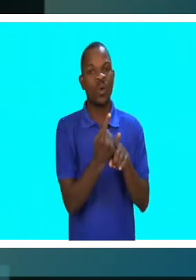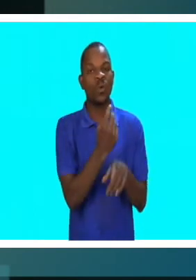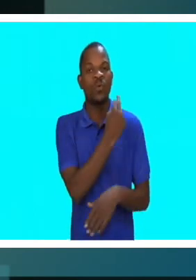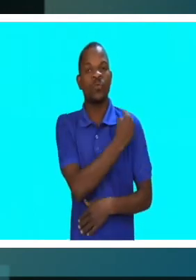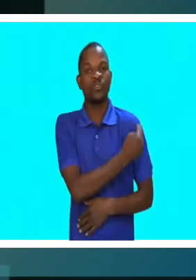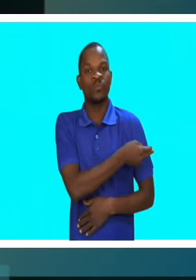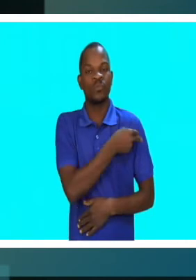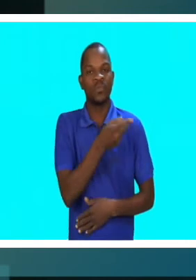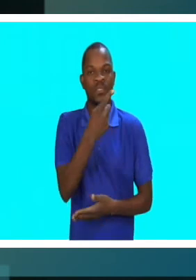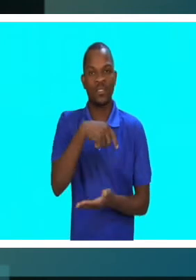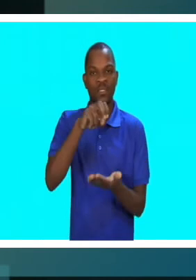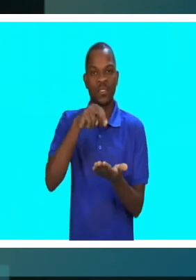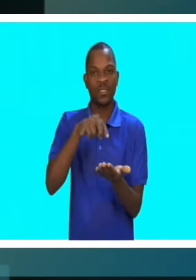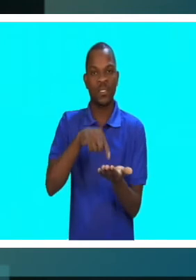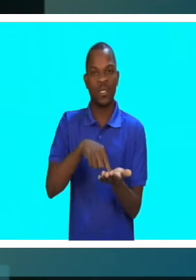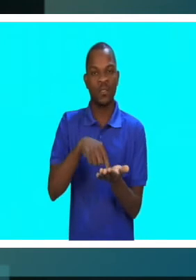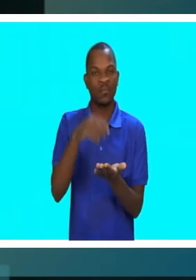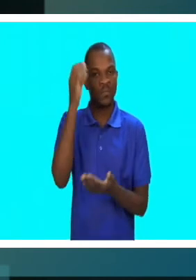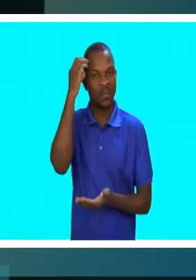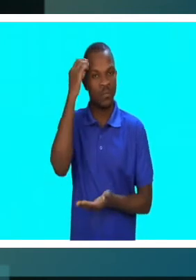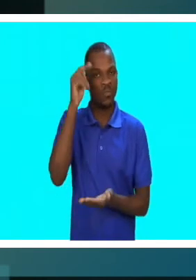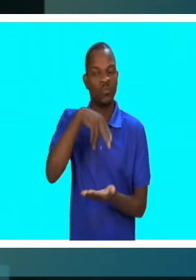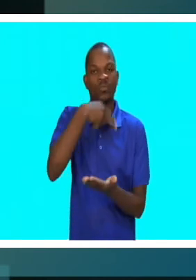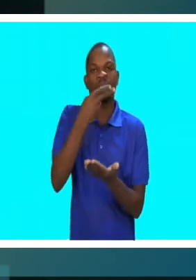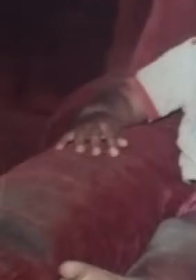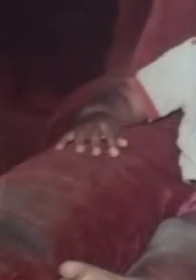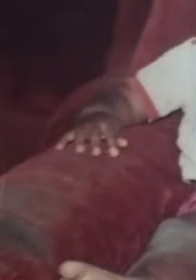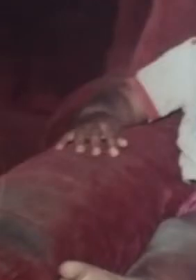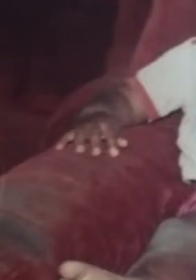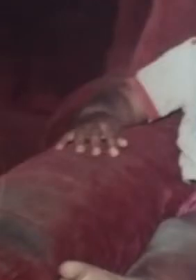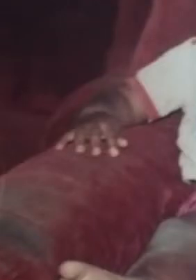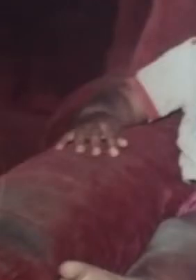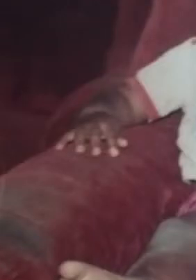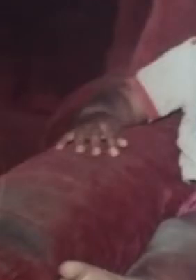ela baixa no Hospital Central de Maputo.